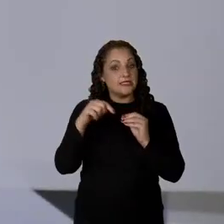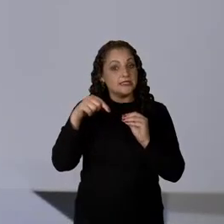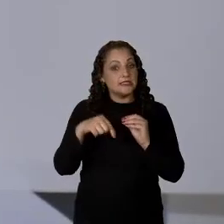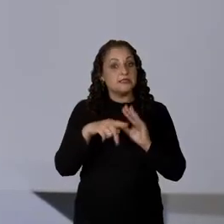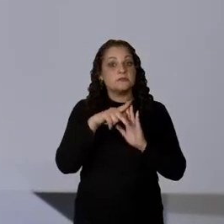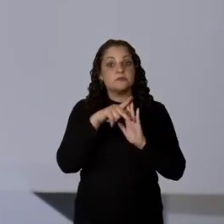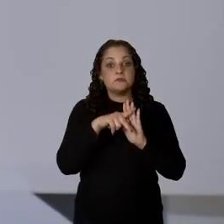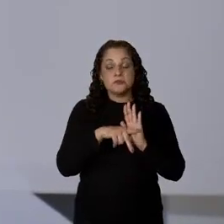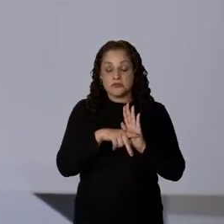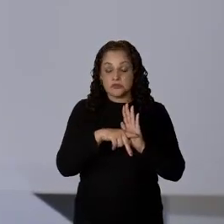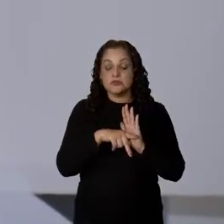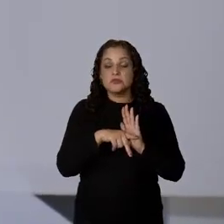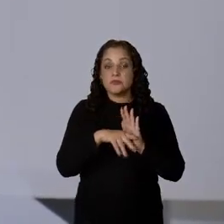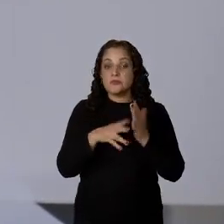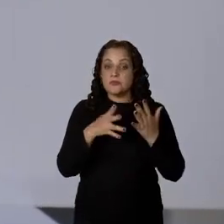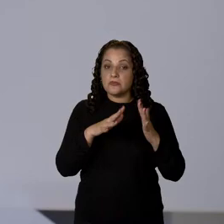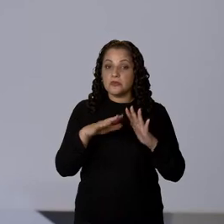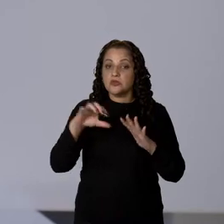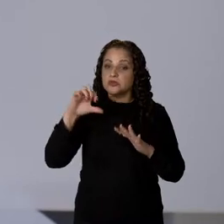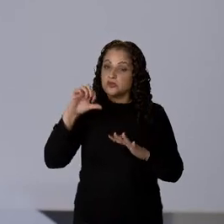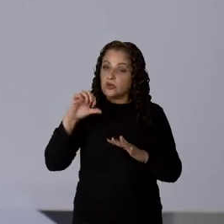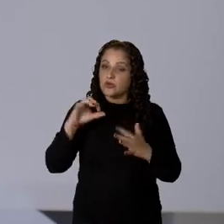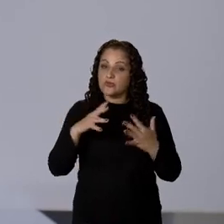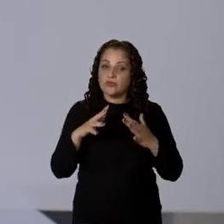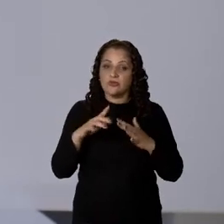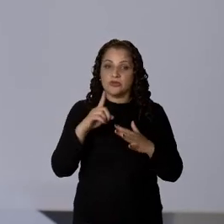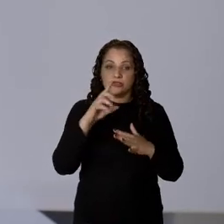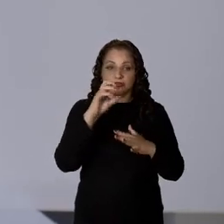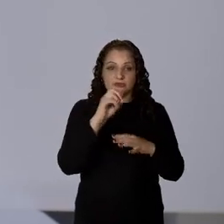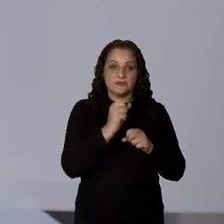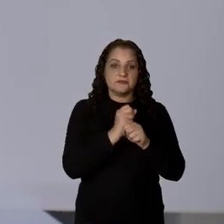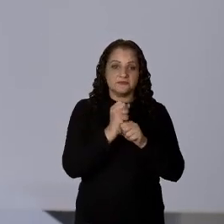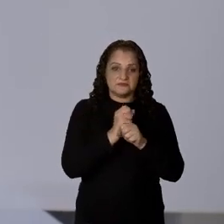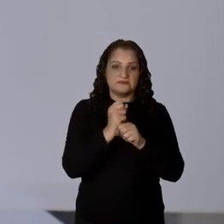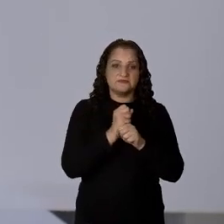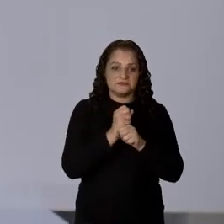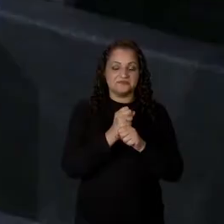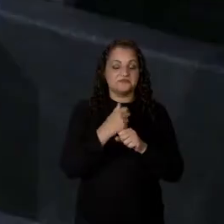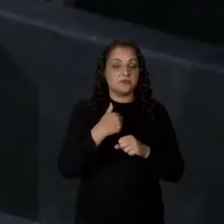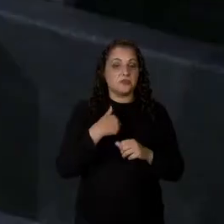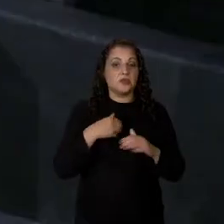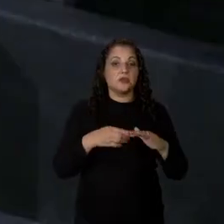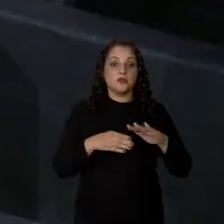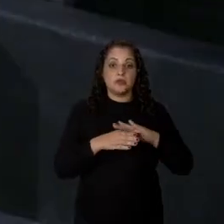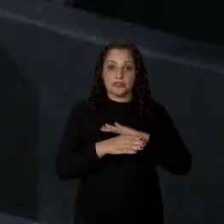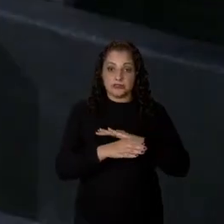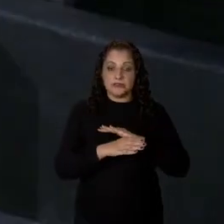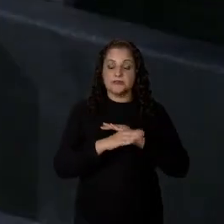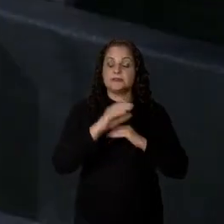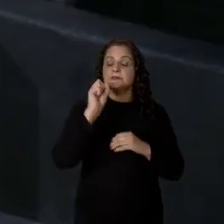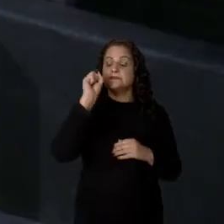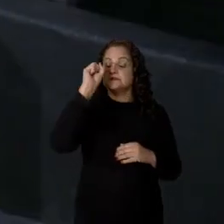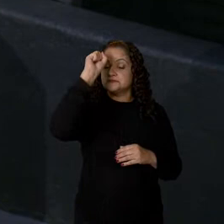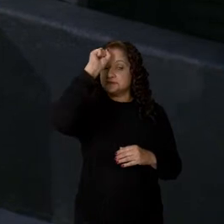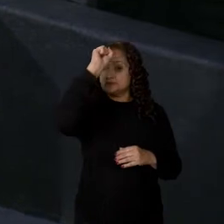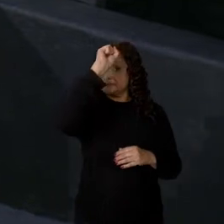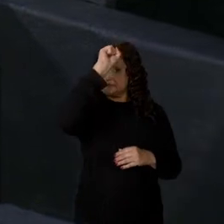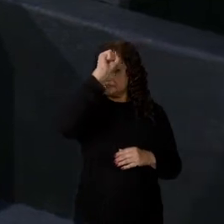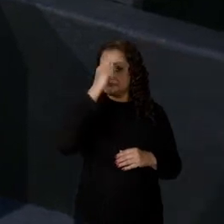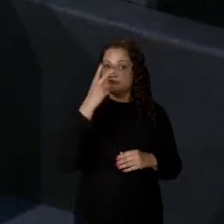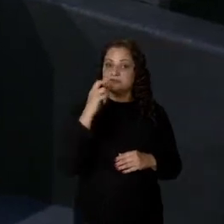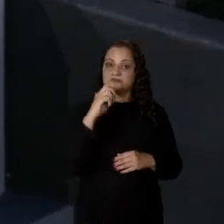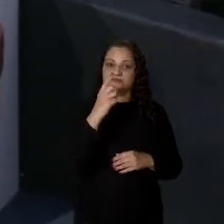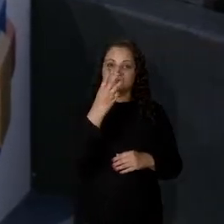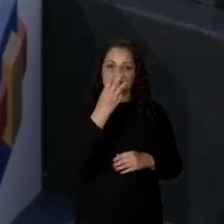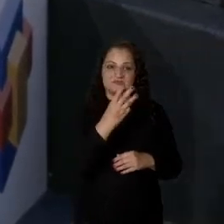projeto que está fazendo 9 para 10 anos. E foi assim. Eu cheguei na Samsung em 2013 e encontrei um cara lá